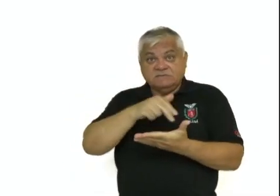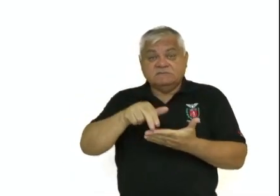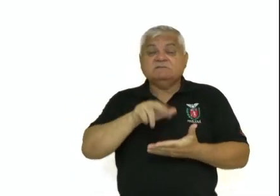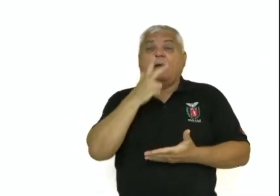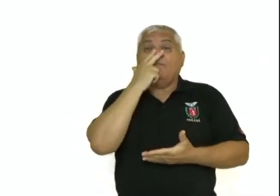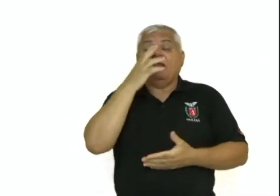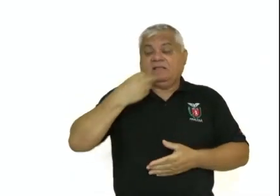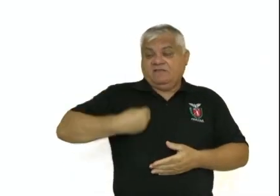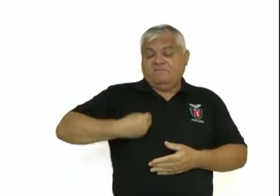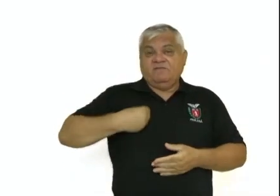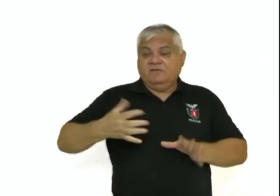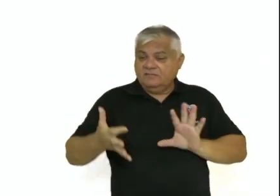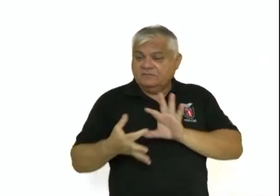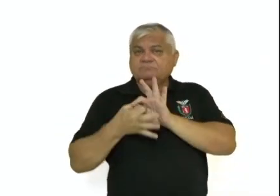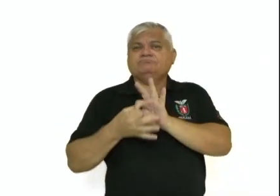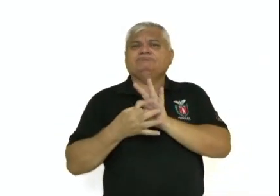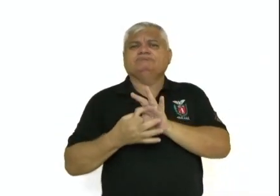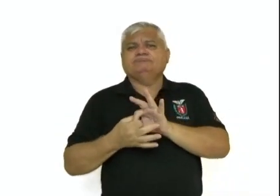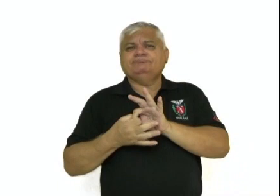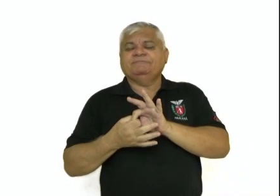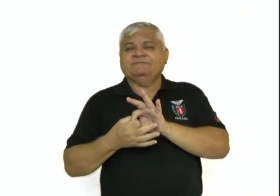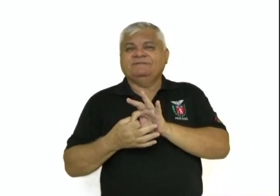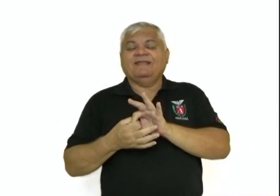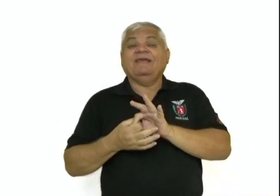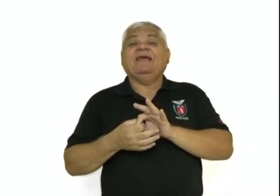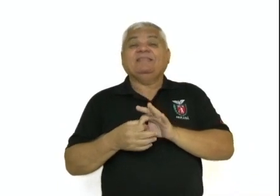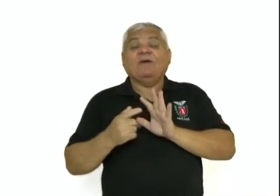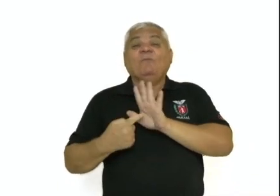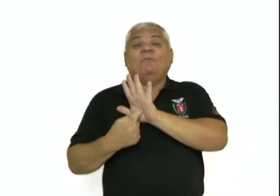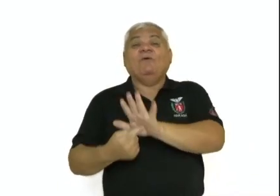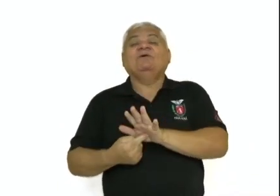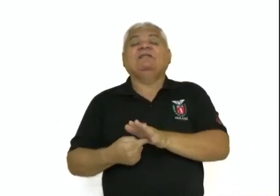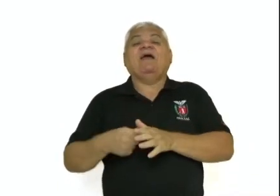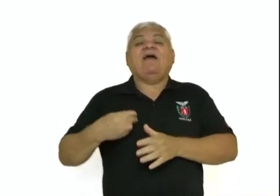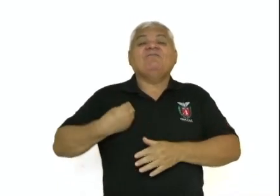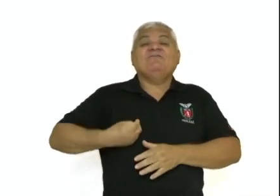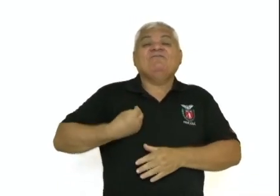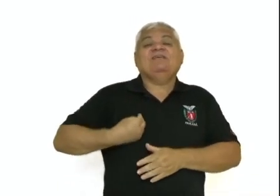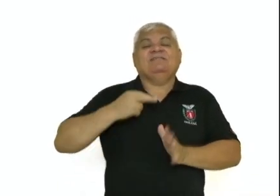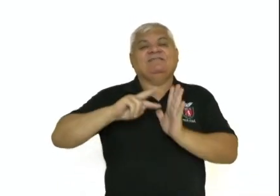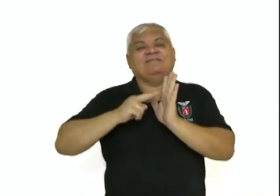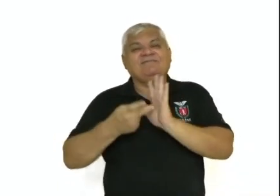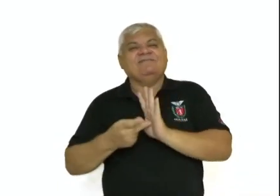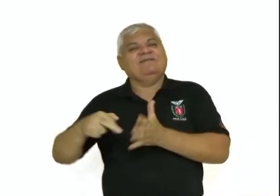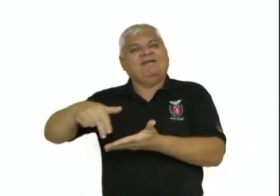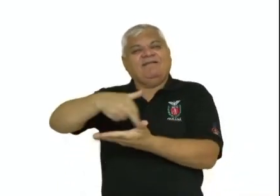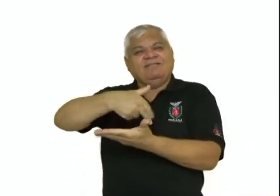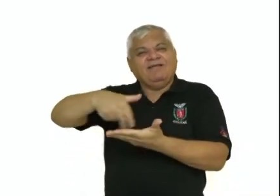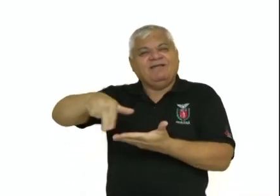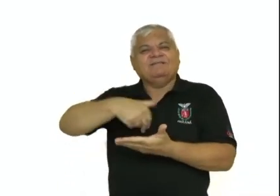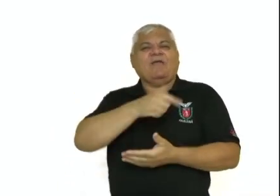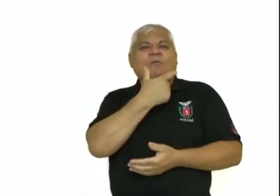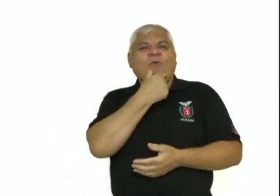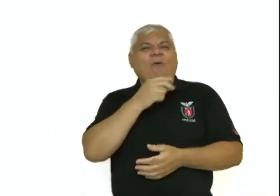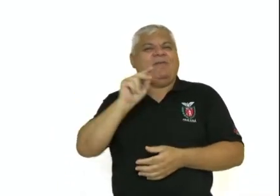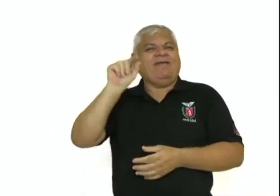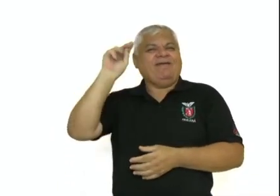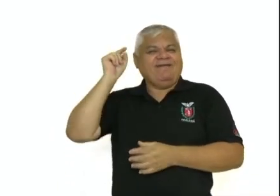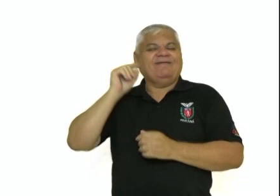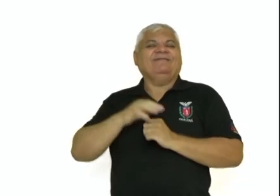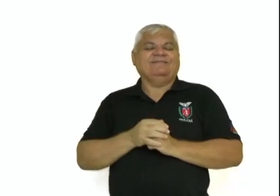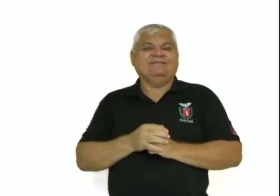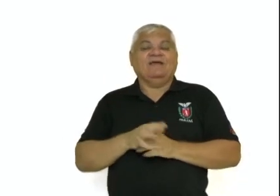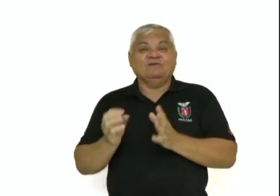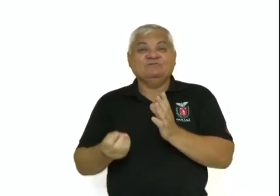viver cotidiano. A dança representava a vida cotidiana desse homem mais antigo. Então, foi uma arte que nasceu